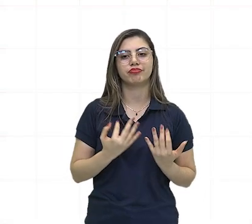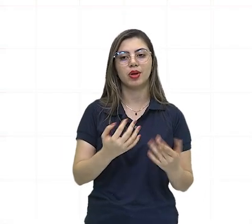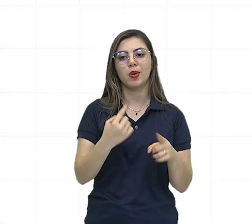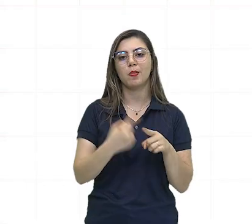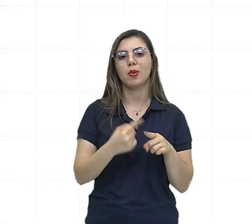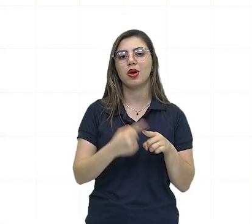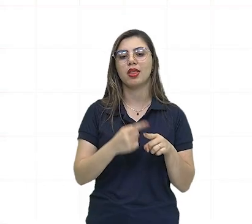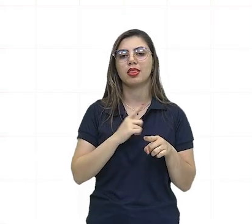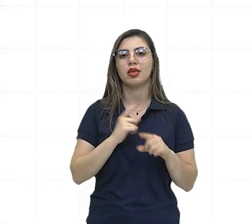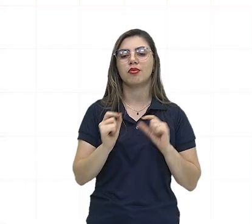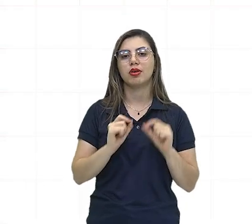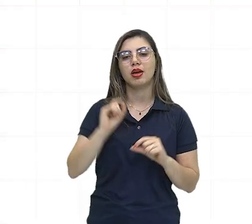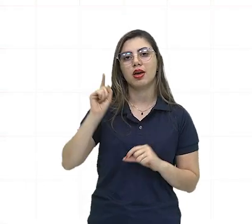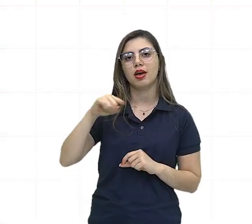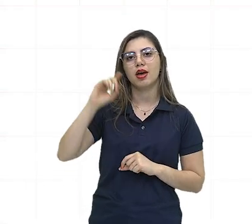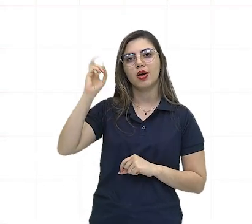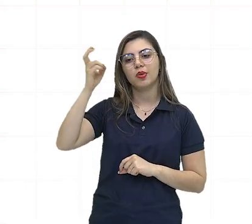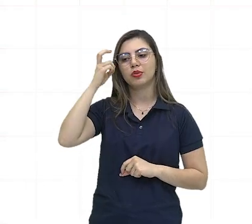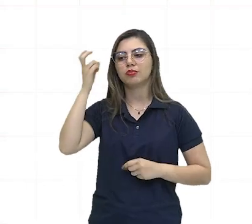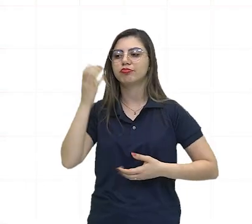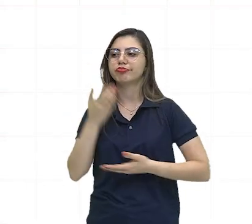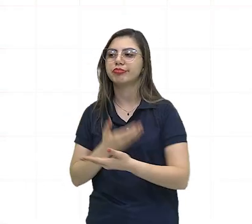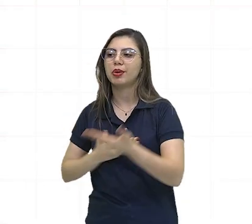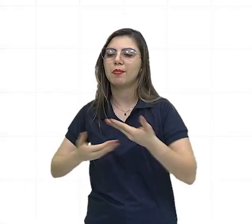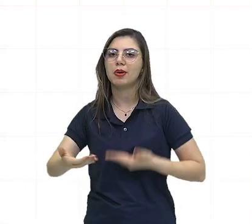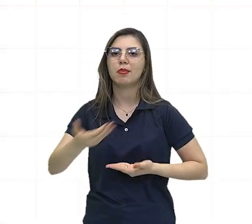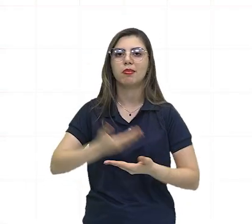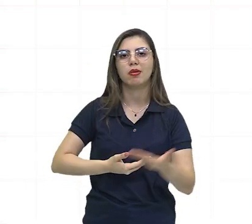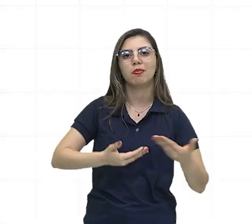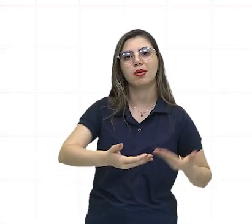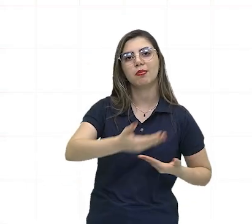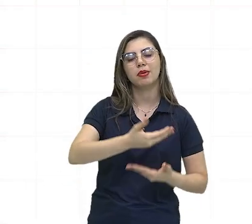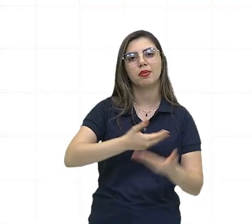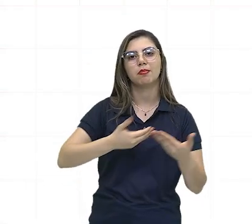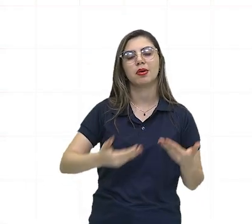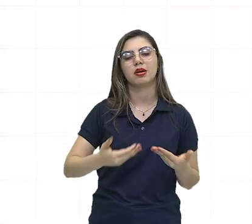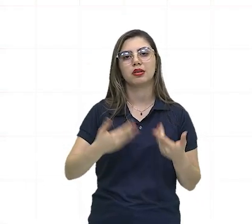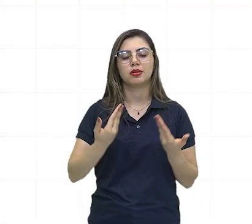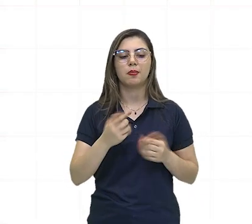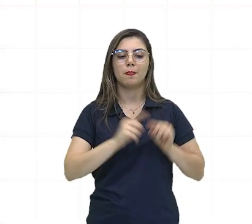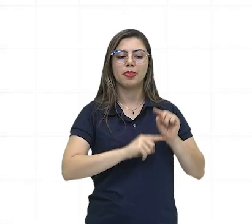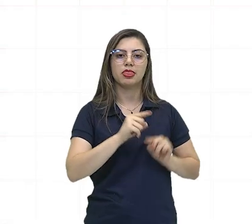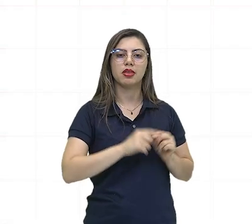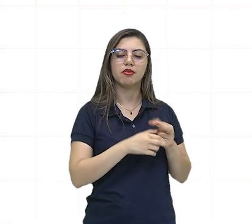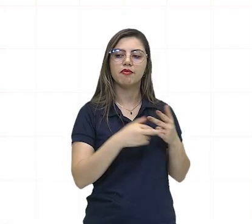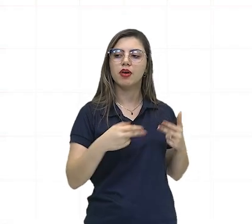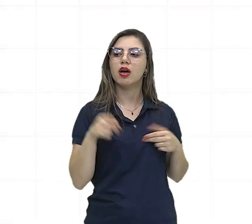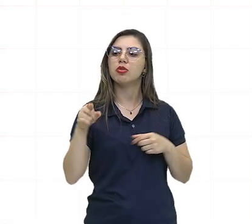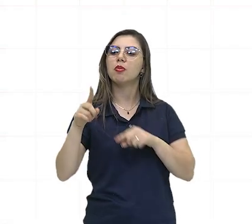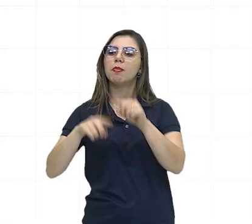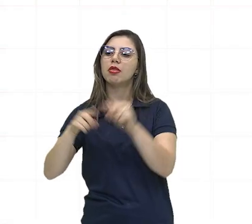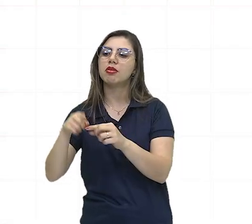de rotação de culturas, onde o agricultor ele vai trocando